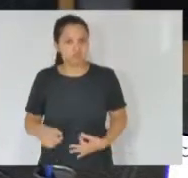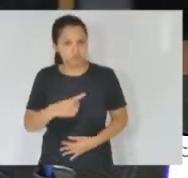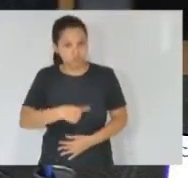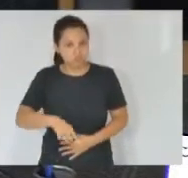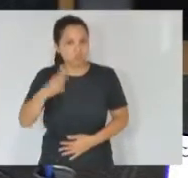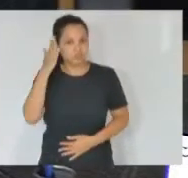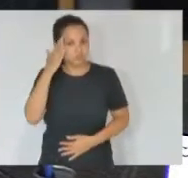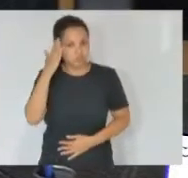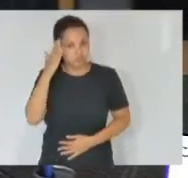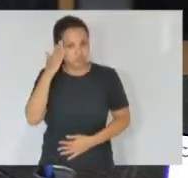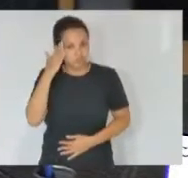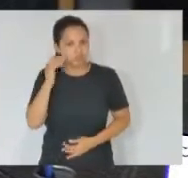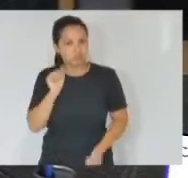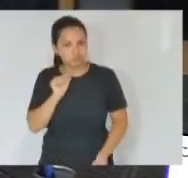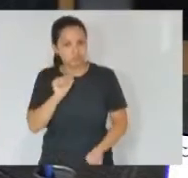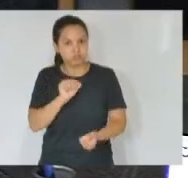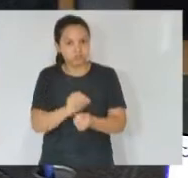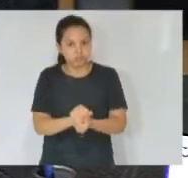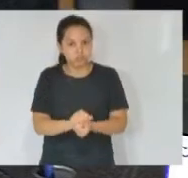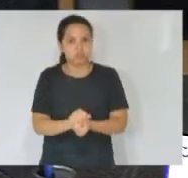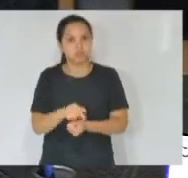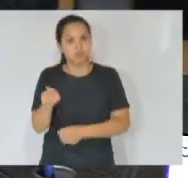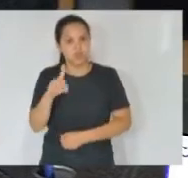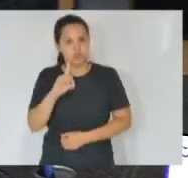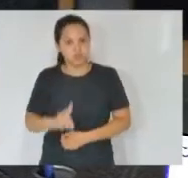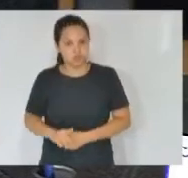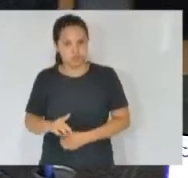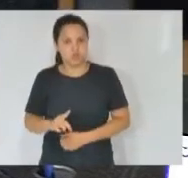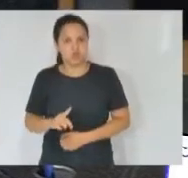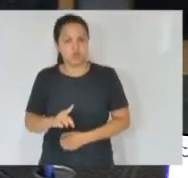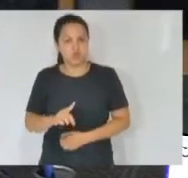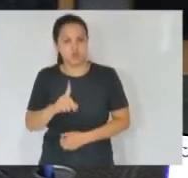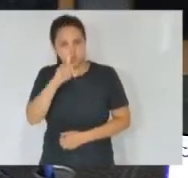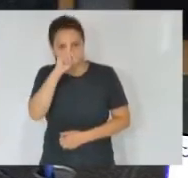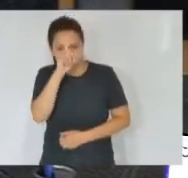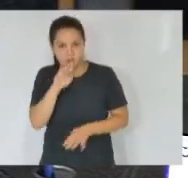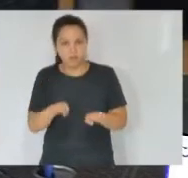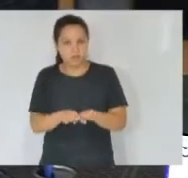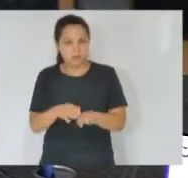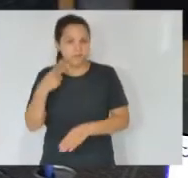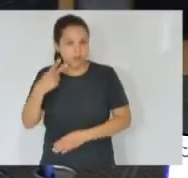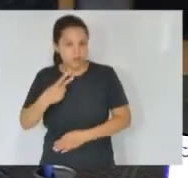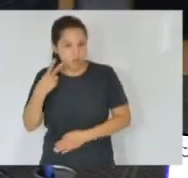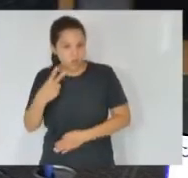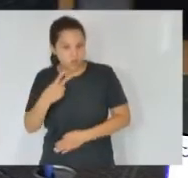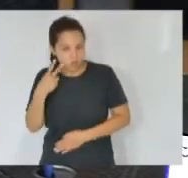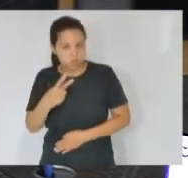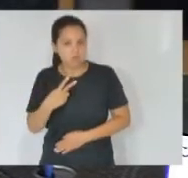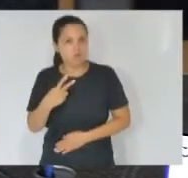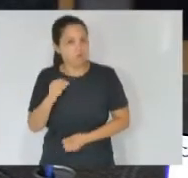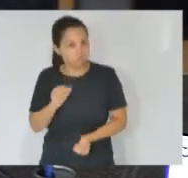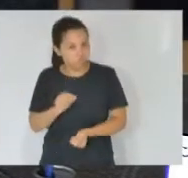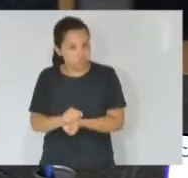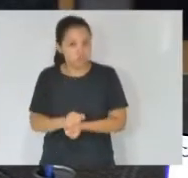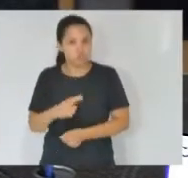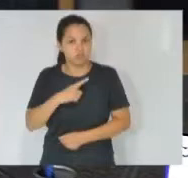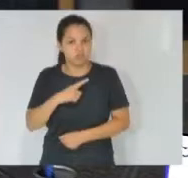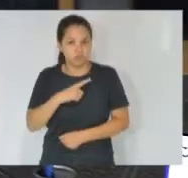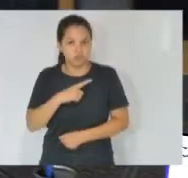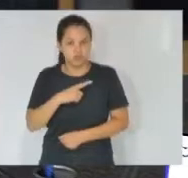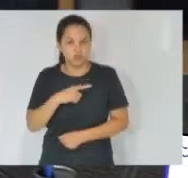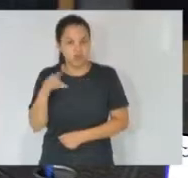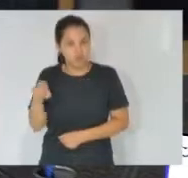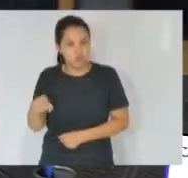temos estado junto com a direção do hospital, também com os vereadores nessa caminhada. Esse hospital ele